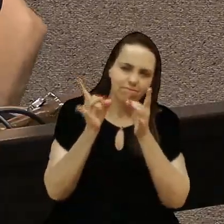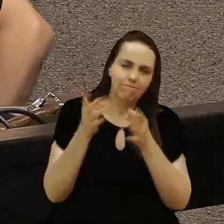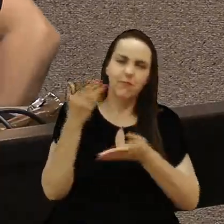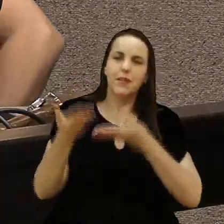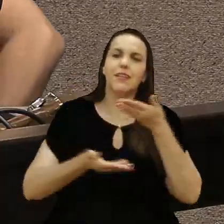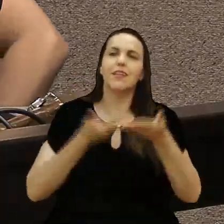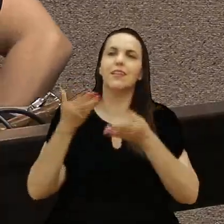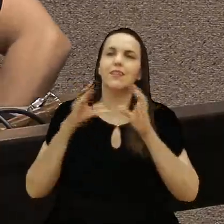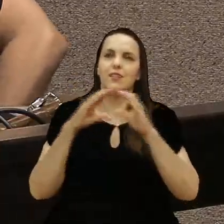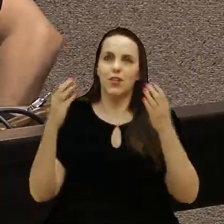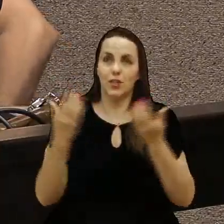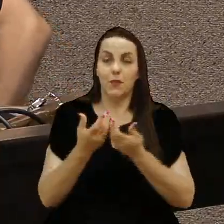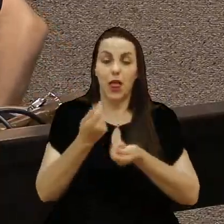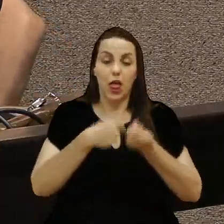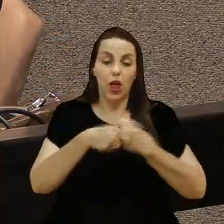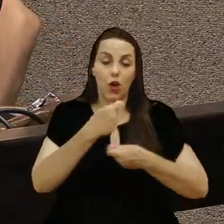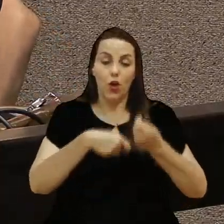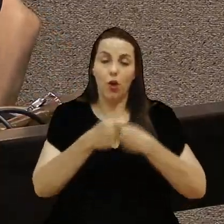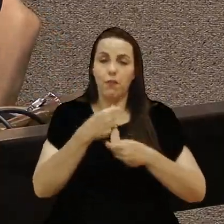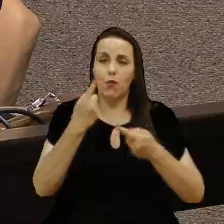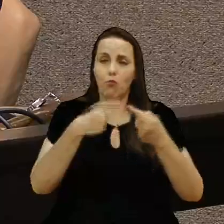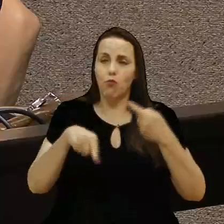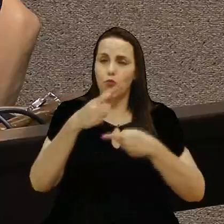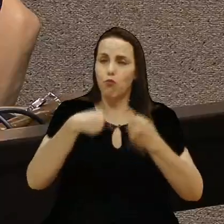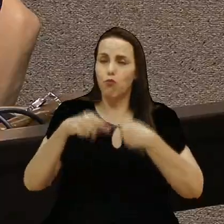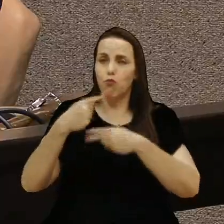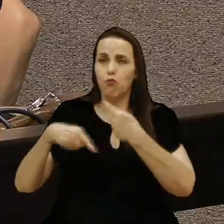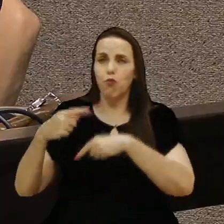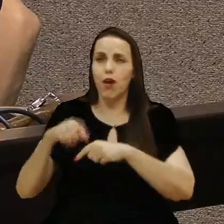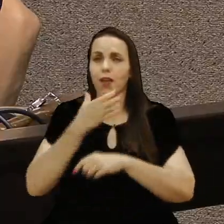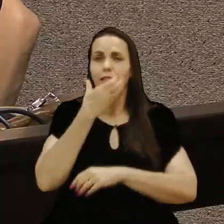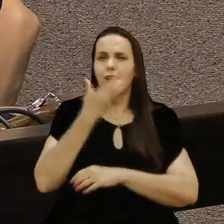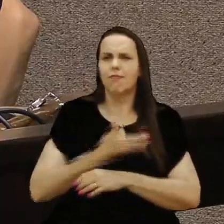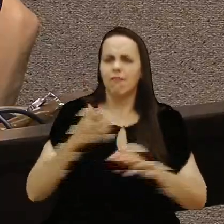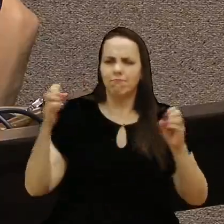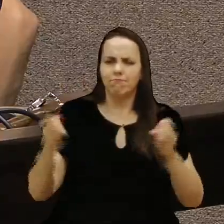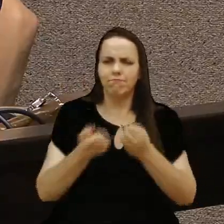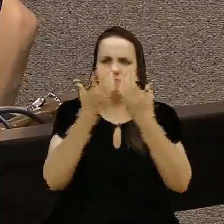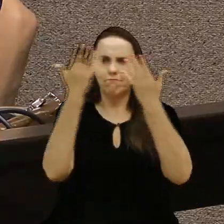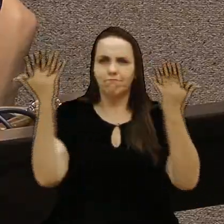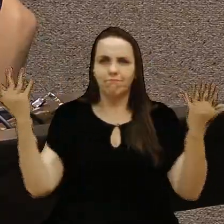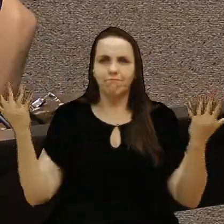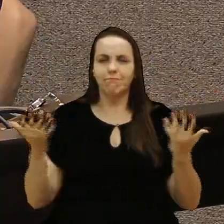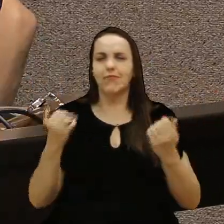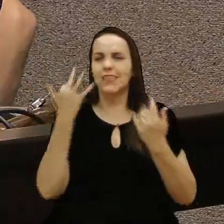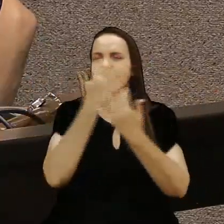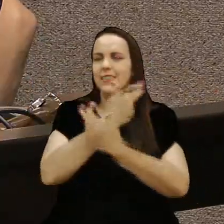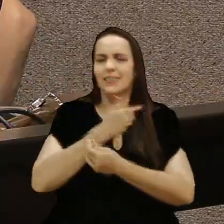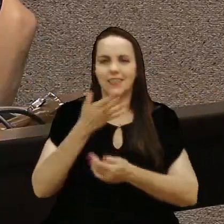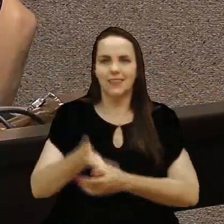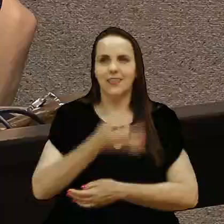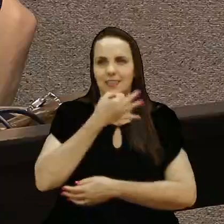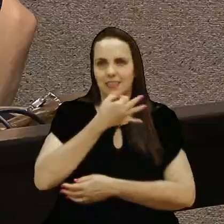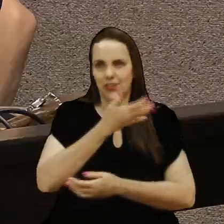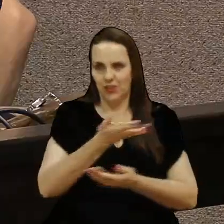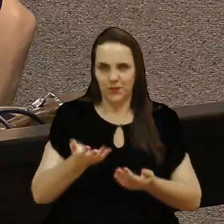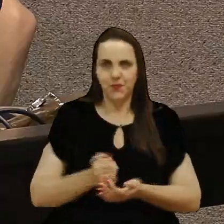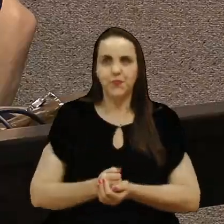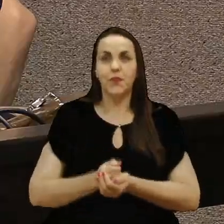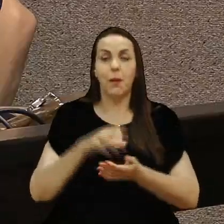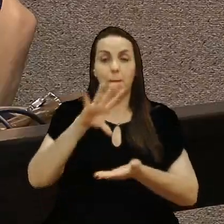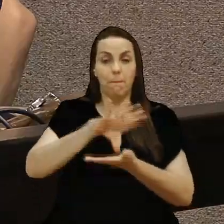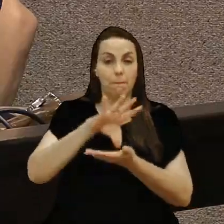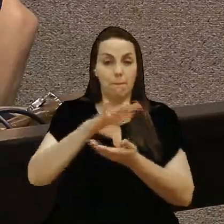Isso é economia girando, é o Natal acontecendo e abrilhantando a nossa cidade. O Natal, a praça que